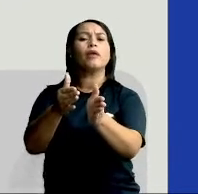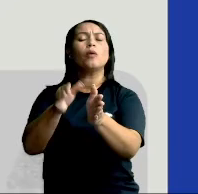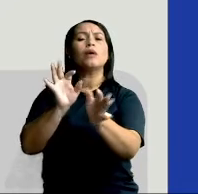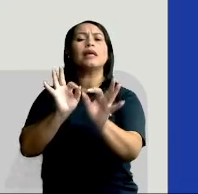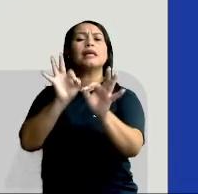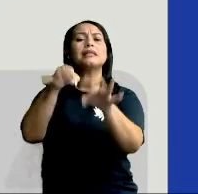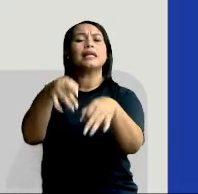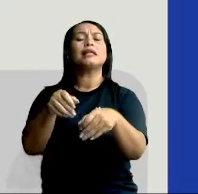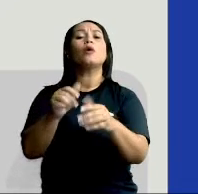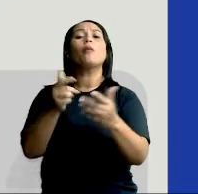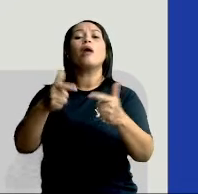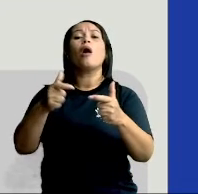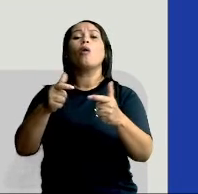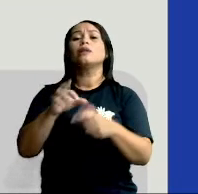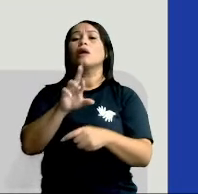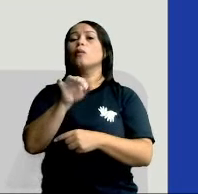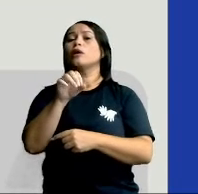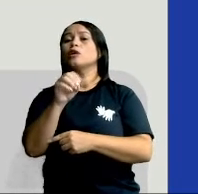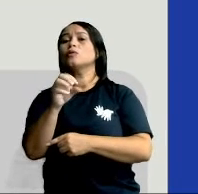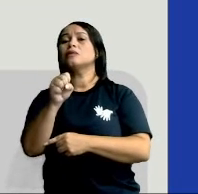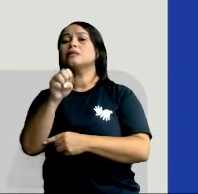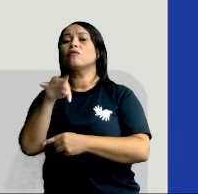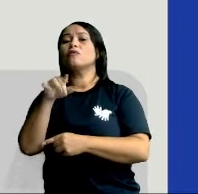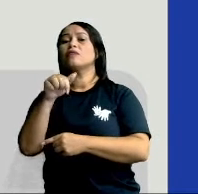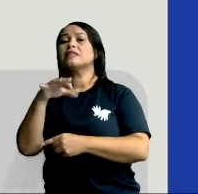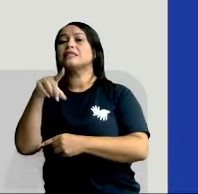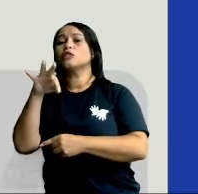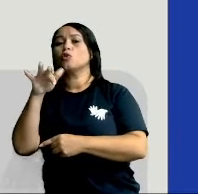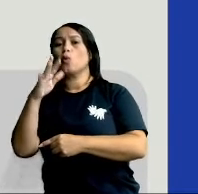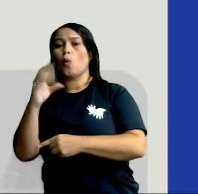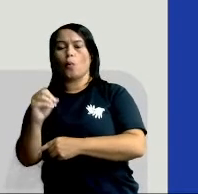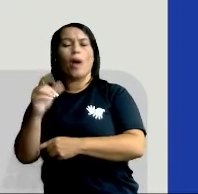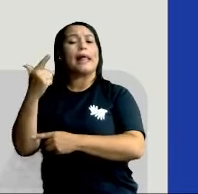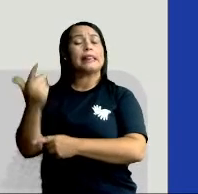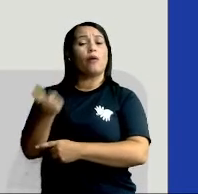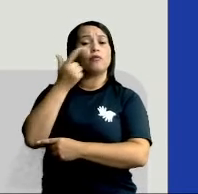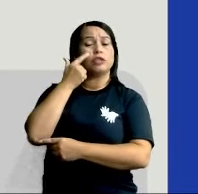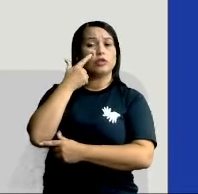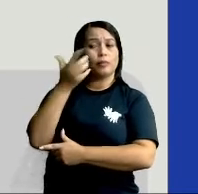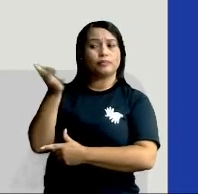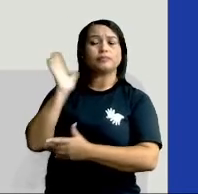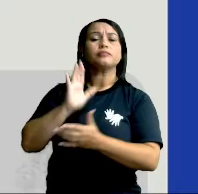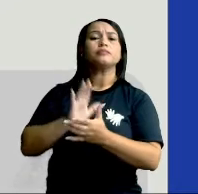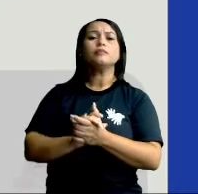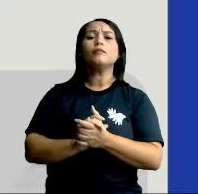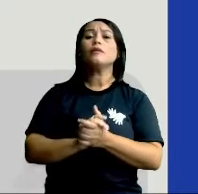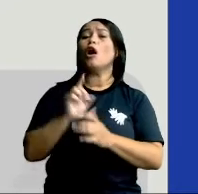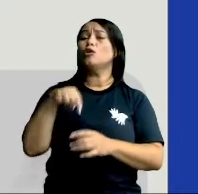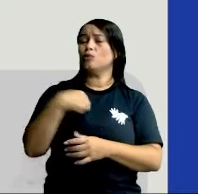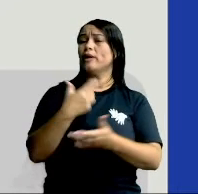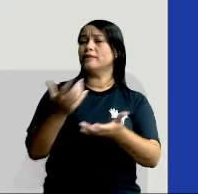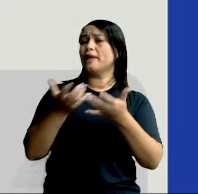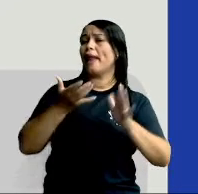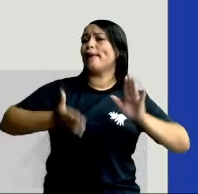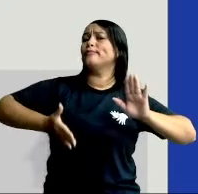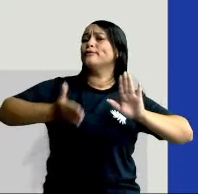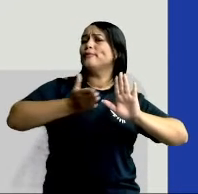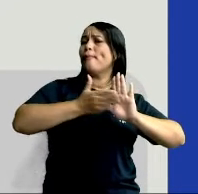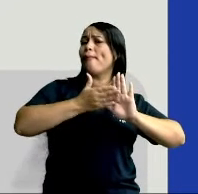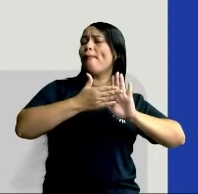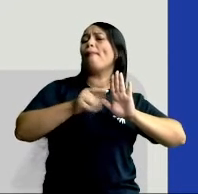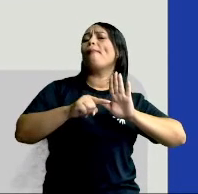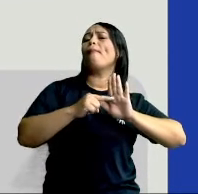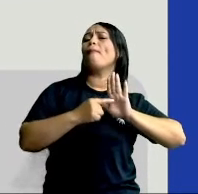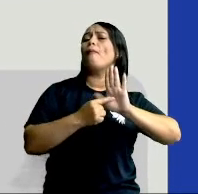destinava ao Rio São Francisco, através do Vale do Mochotó. Então se liga aí, a gente está aqui querendo tratar um